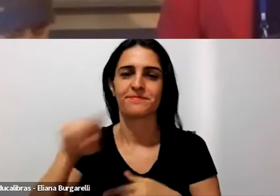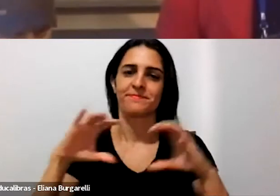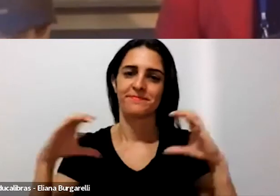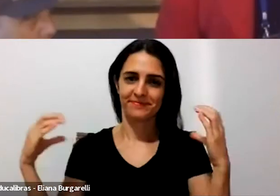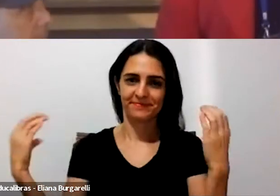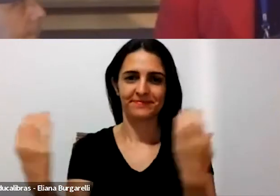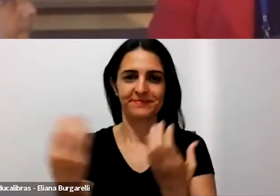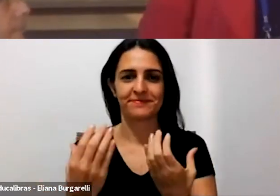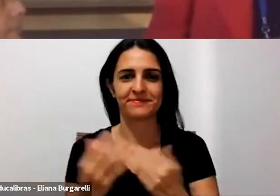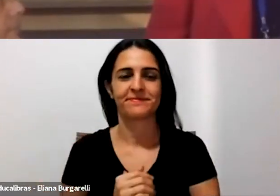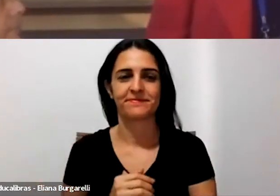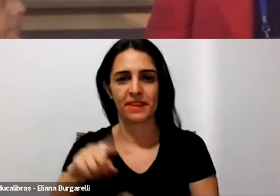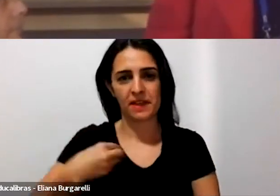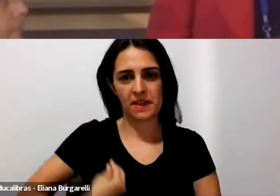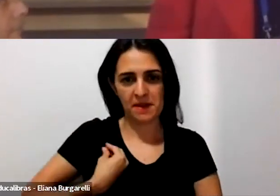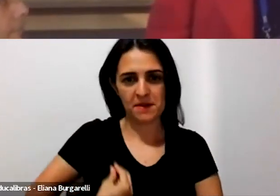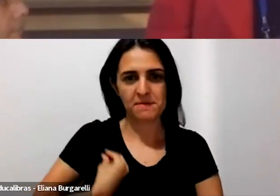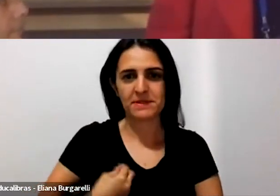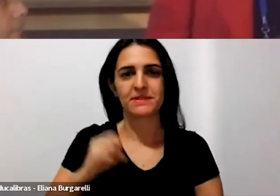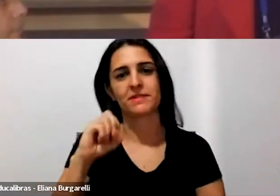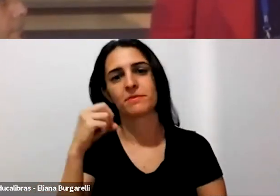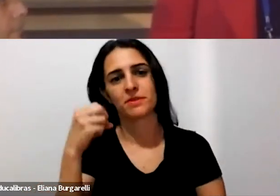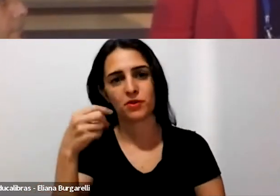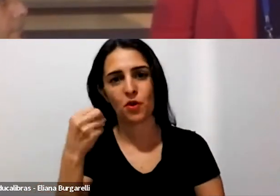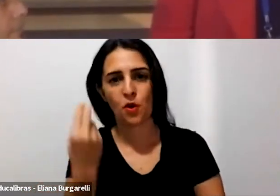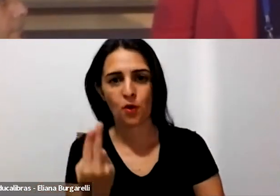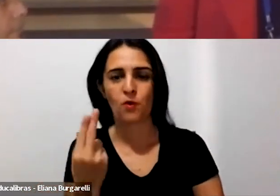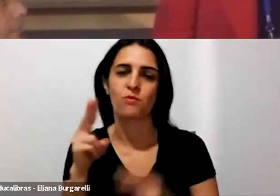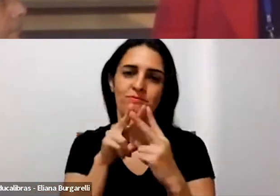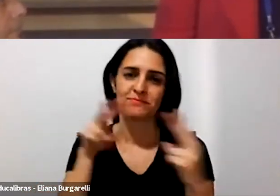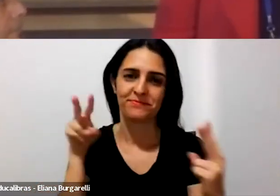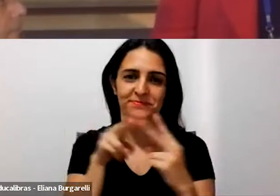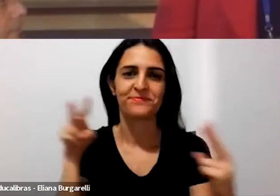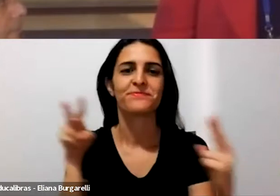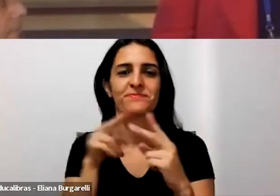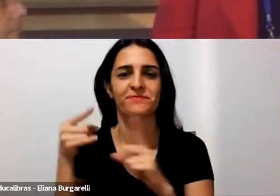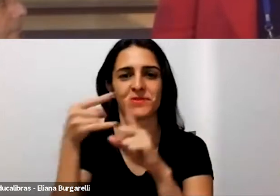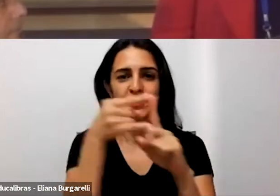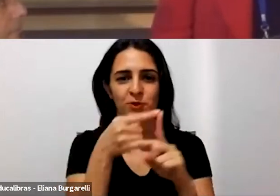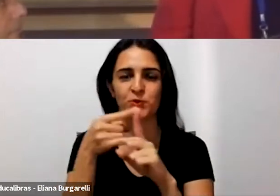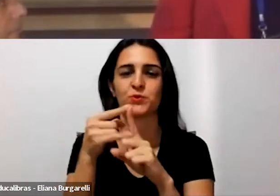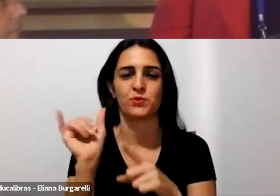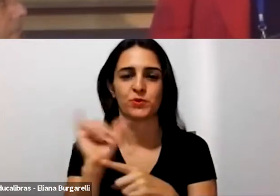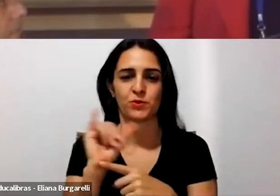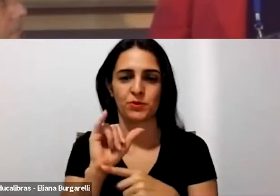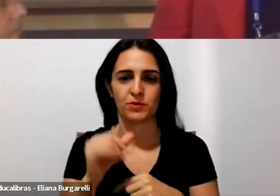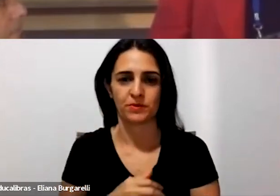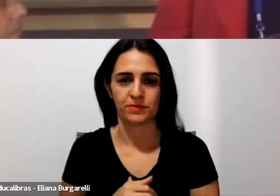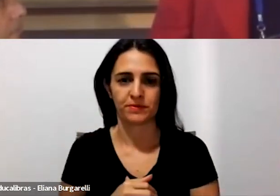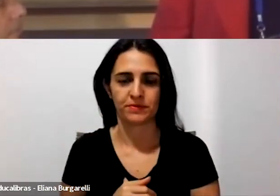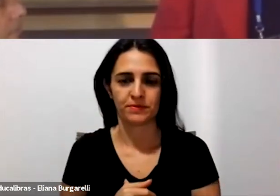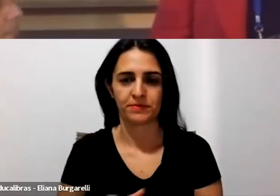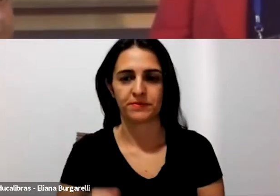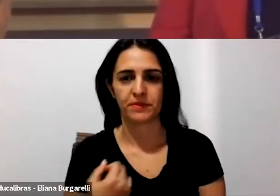seja aqui presencialmente na Sciences Po Paris ou online por Zoom e no YouTube. A Pour le Brésil nasceu